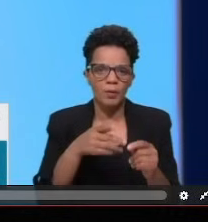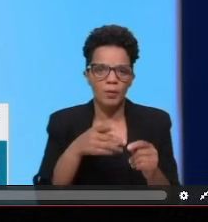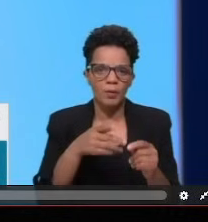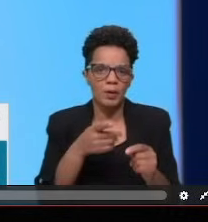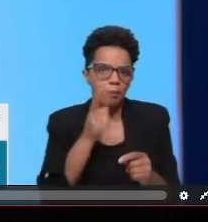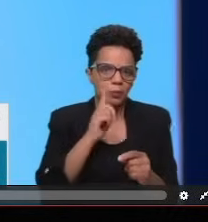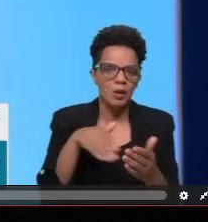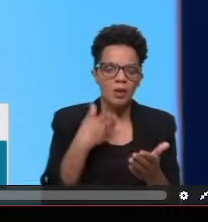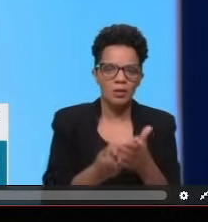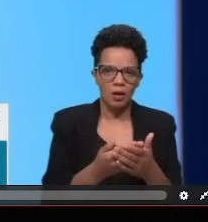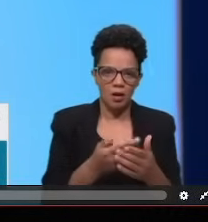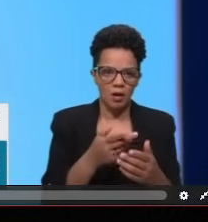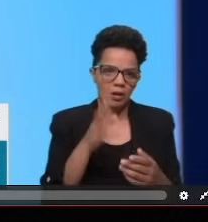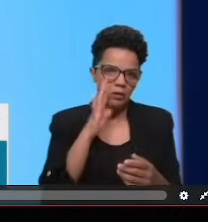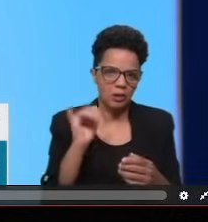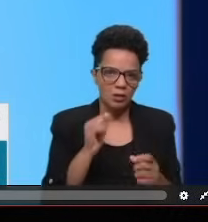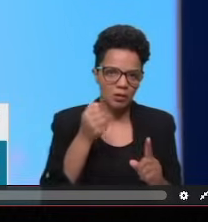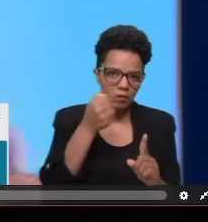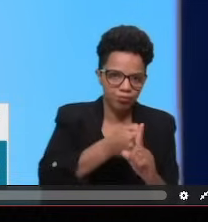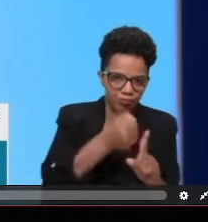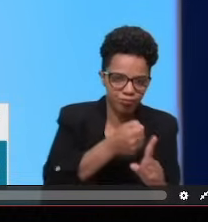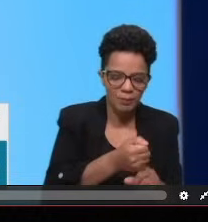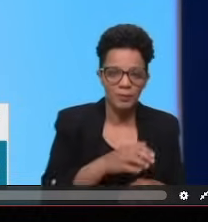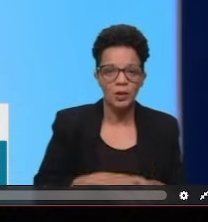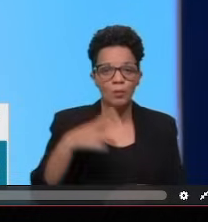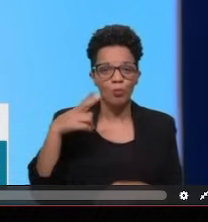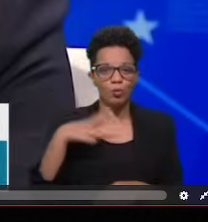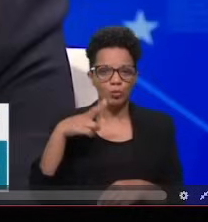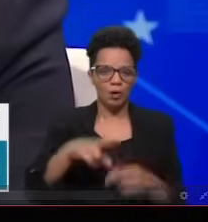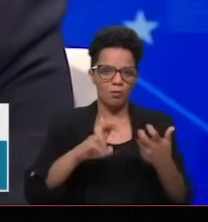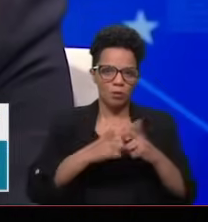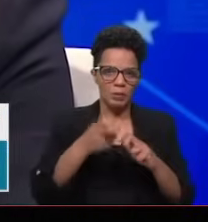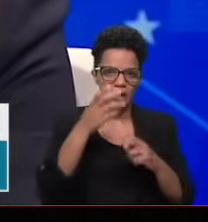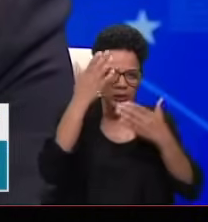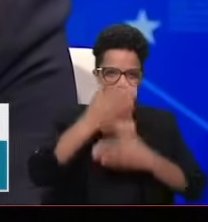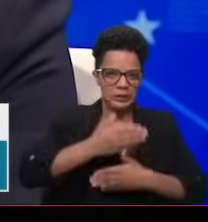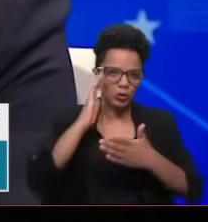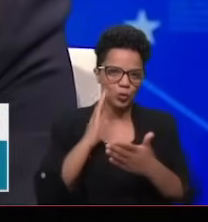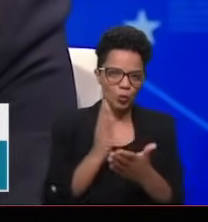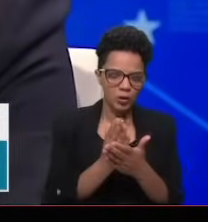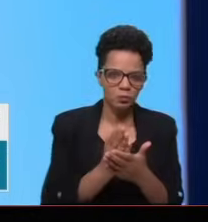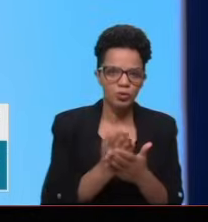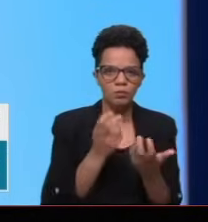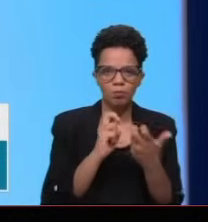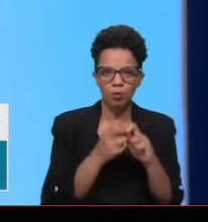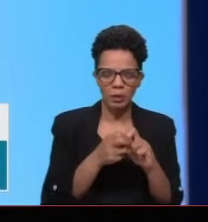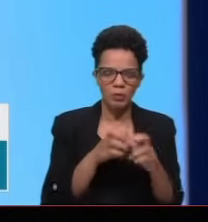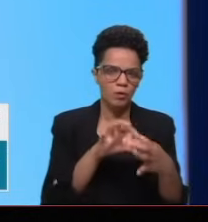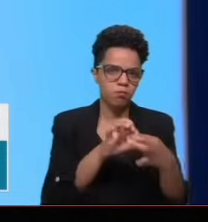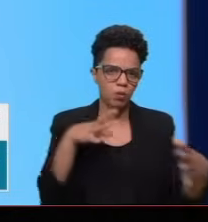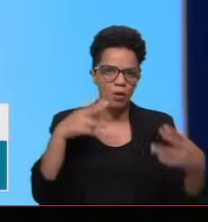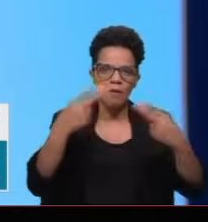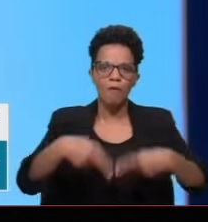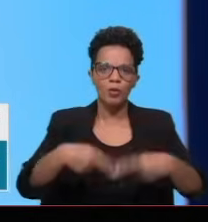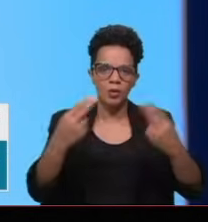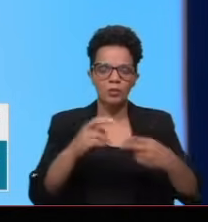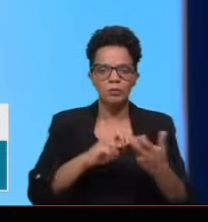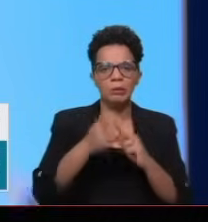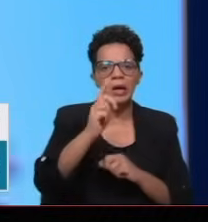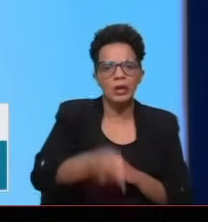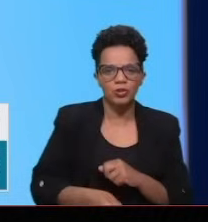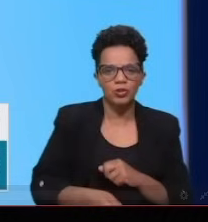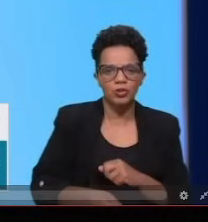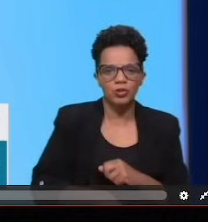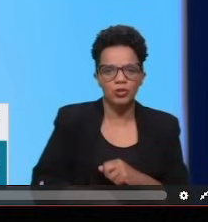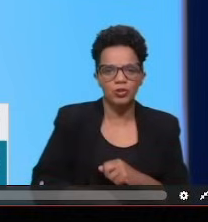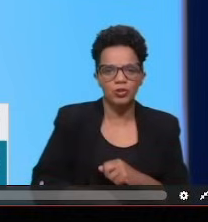Mortífera do mundo não perce nós temos um problema em Portugal que tem sido notícia nos últimos dias que é um problema que não tem nada a ver com fronteiras é um problema diferente